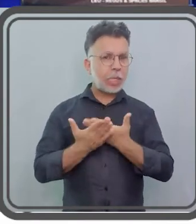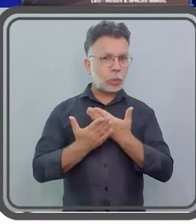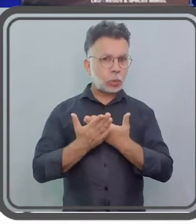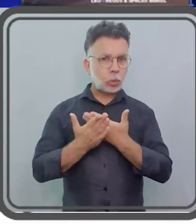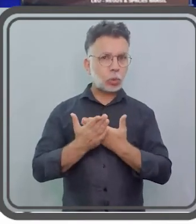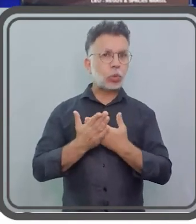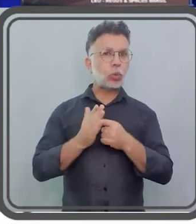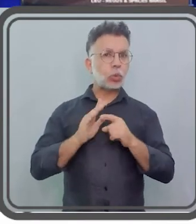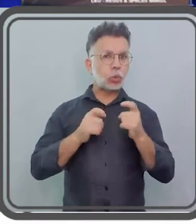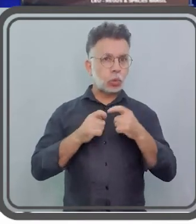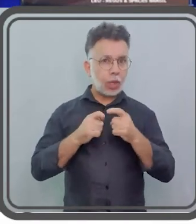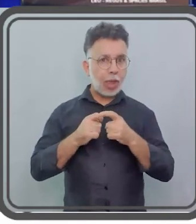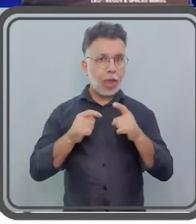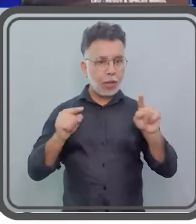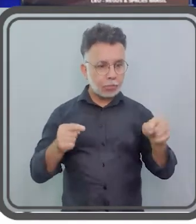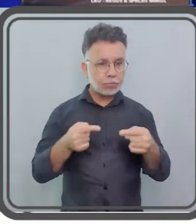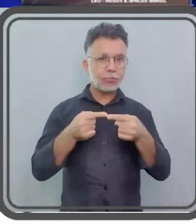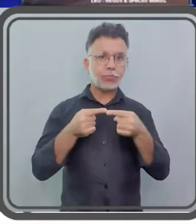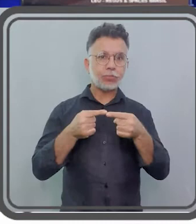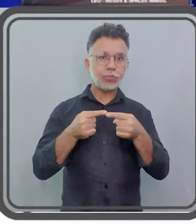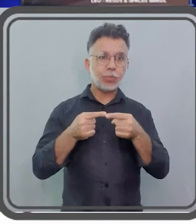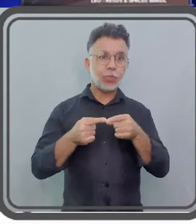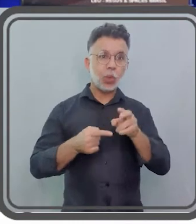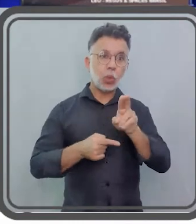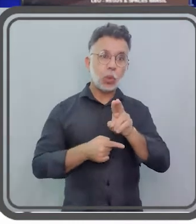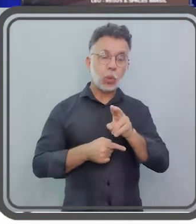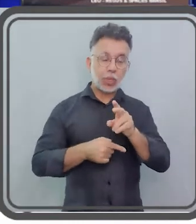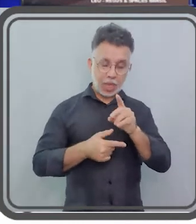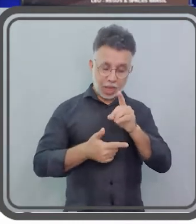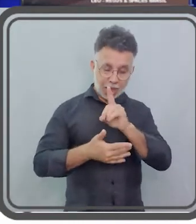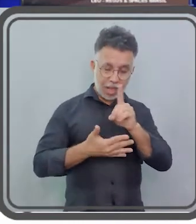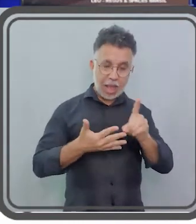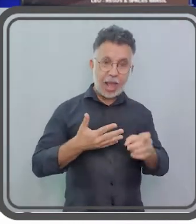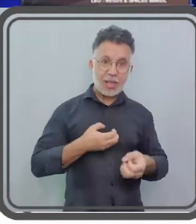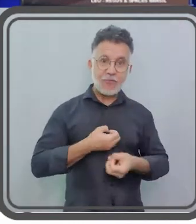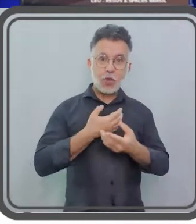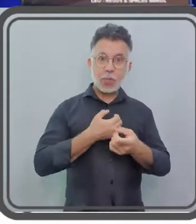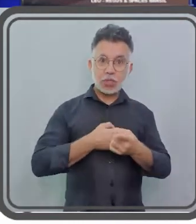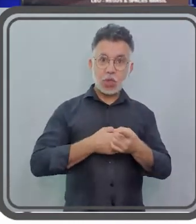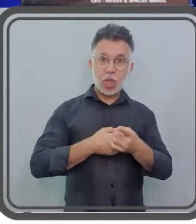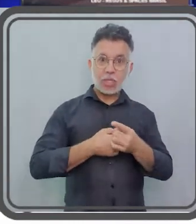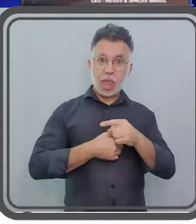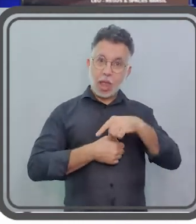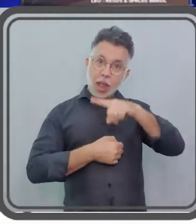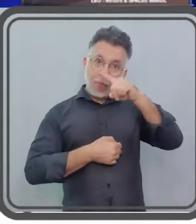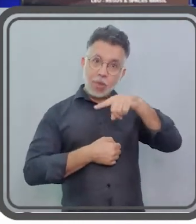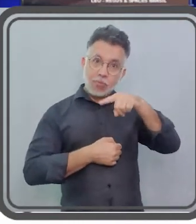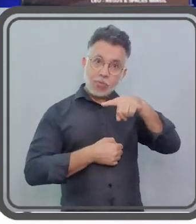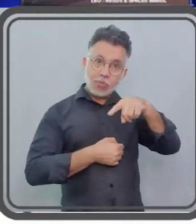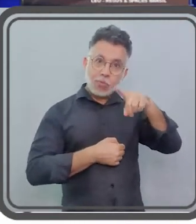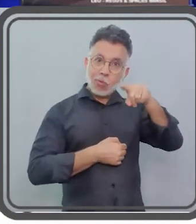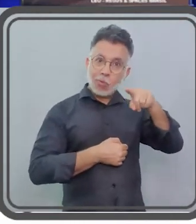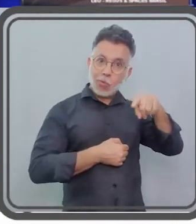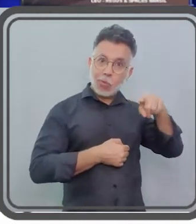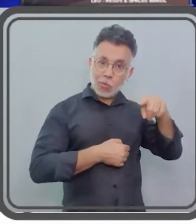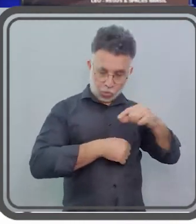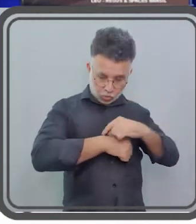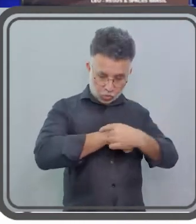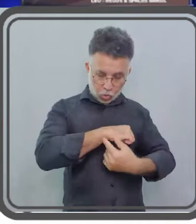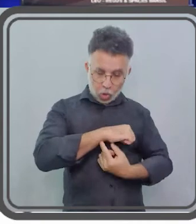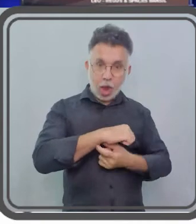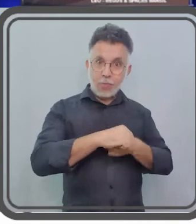que correlacionam os dados biométricos, sim, do coração e variabilidade cardíaca, para determinar se esse funcionário está com